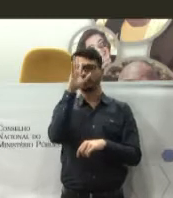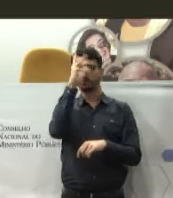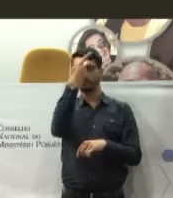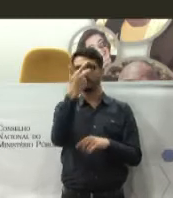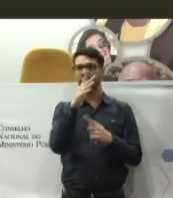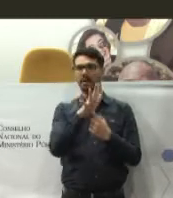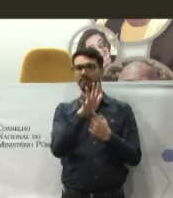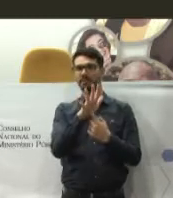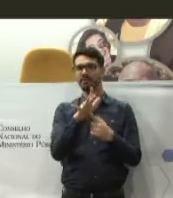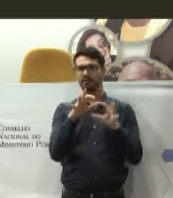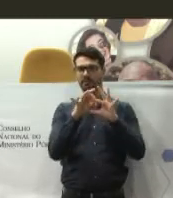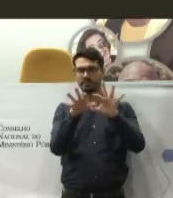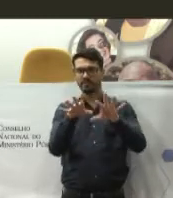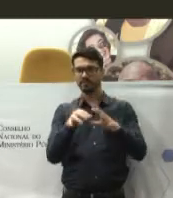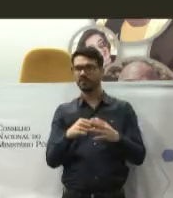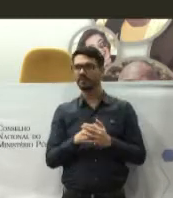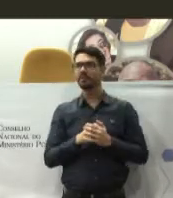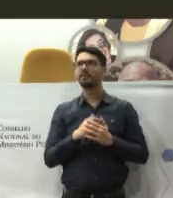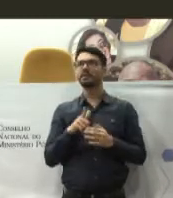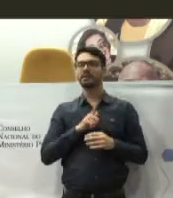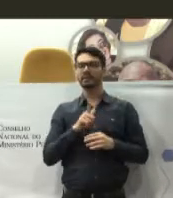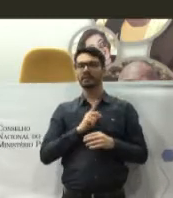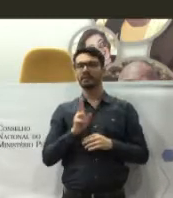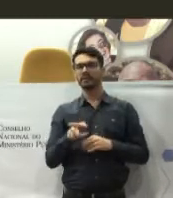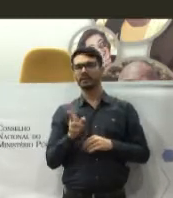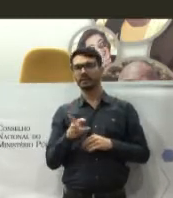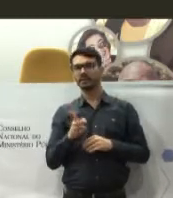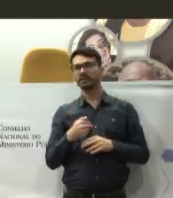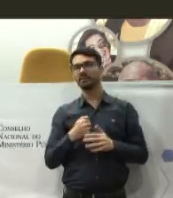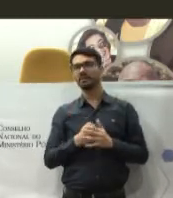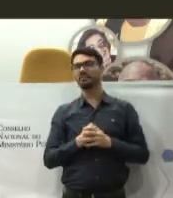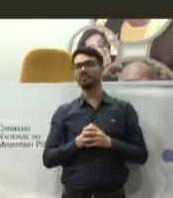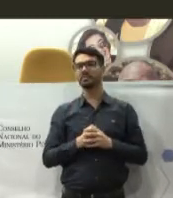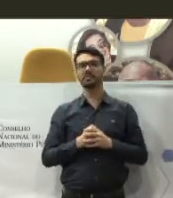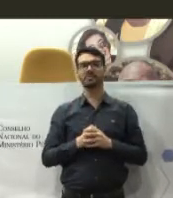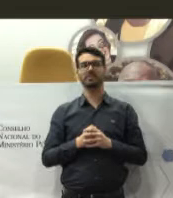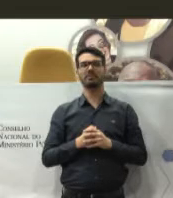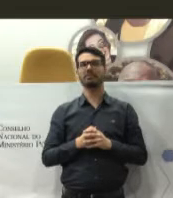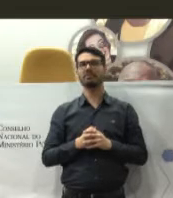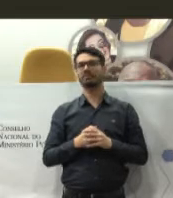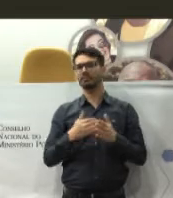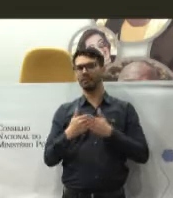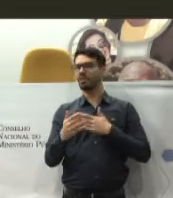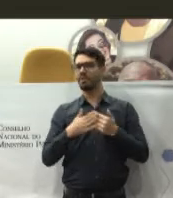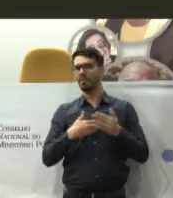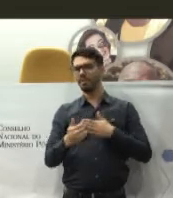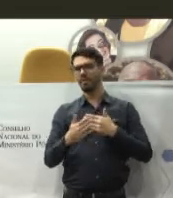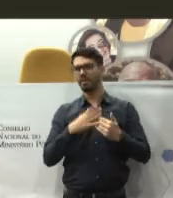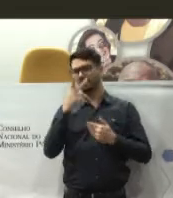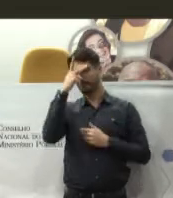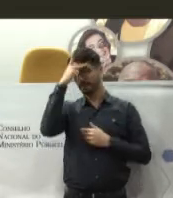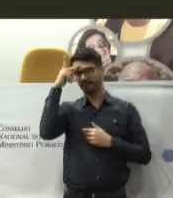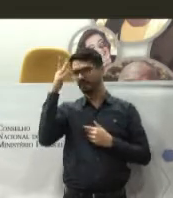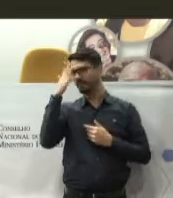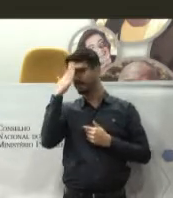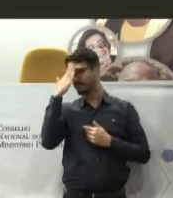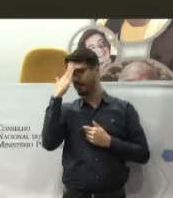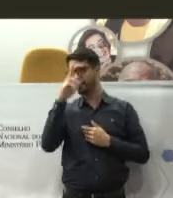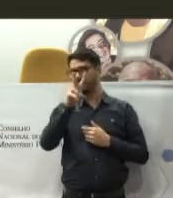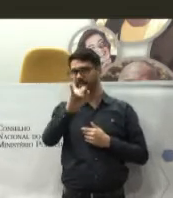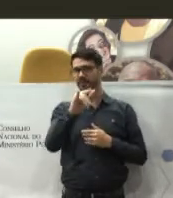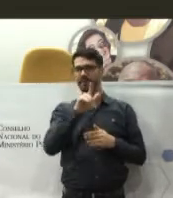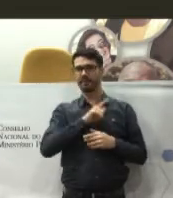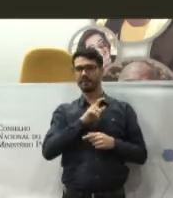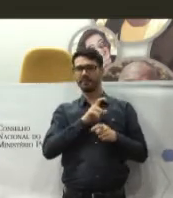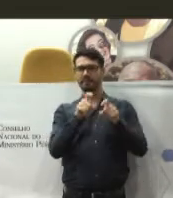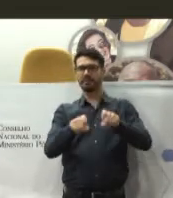Apresentações livres. Tem sempre recursos de projeção disponíveis, então qualquer um que vai sabe que vai ter um computador